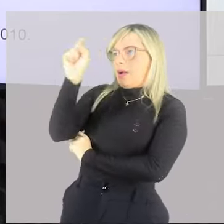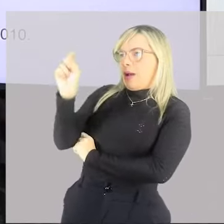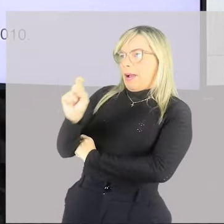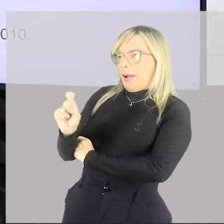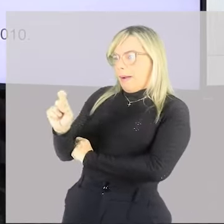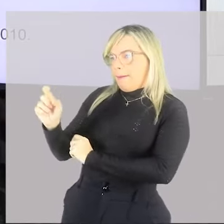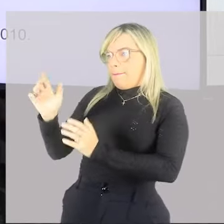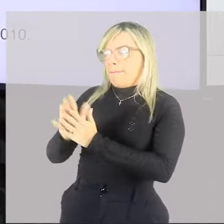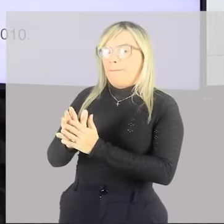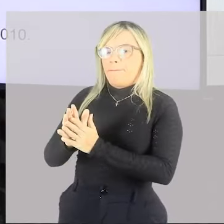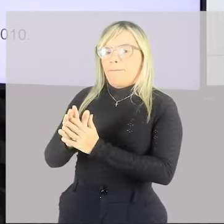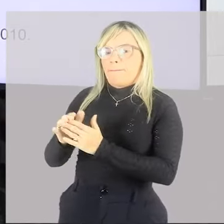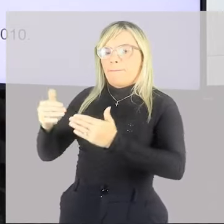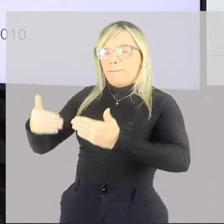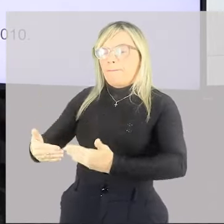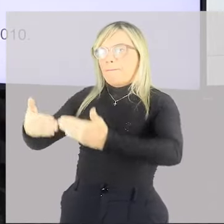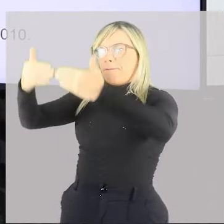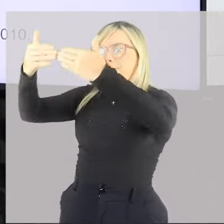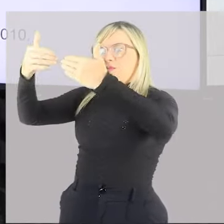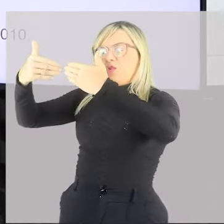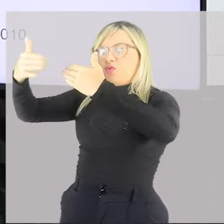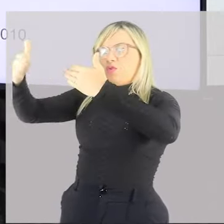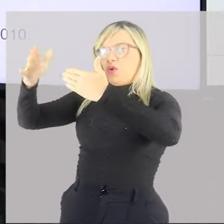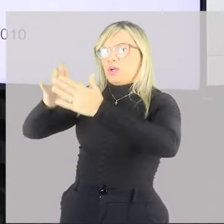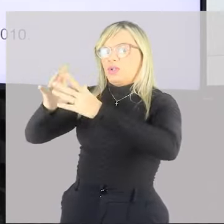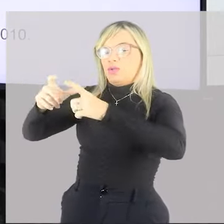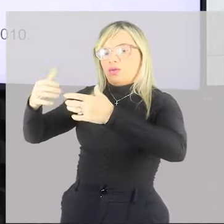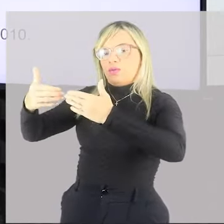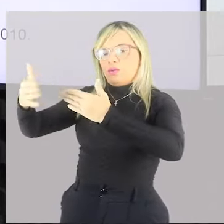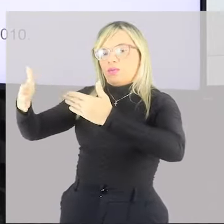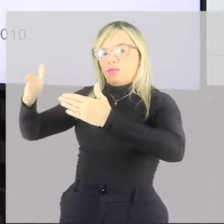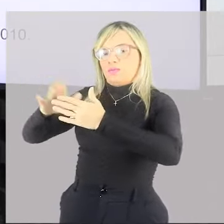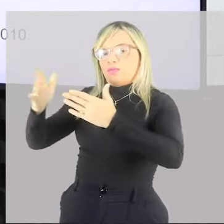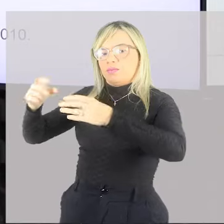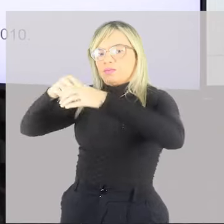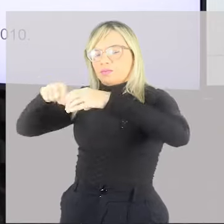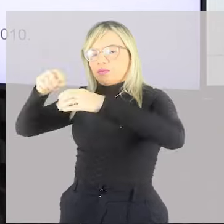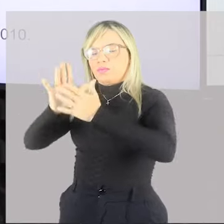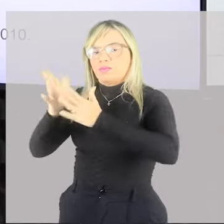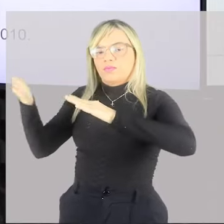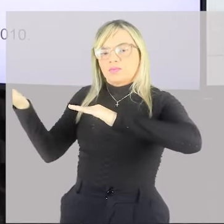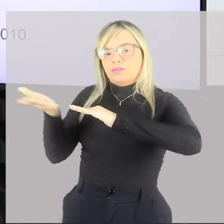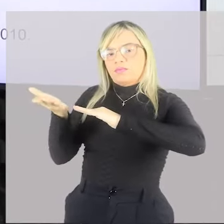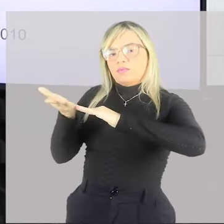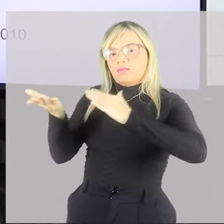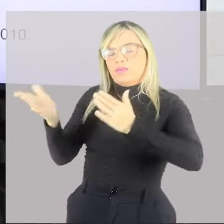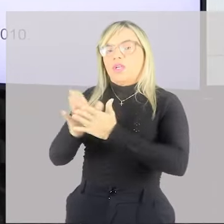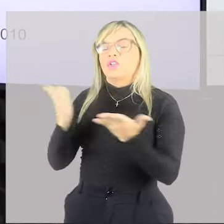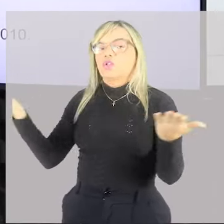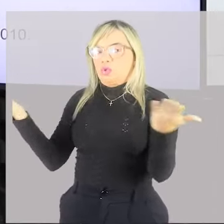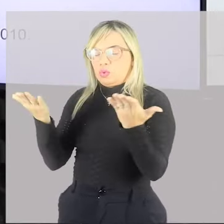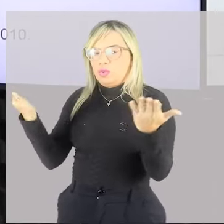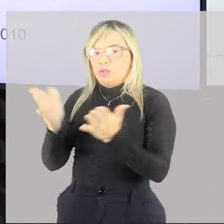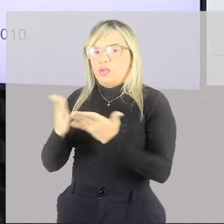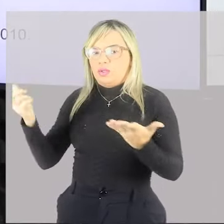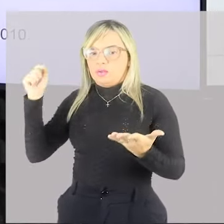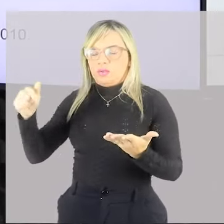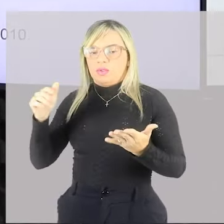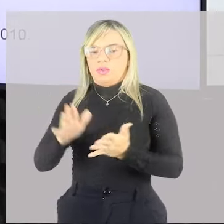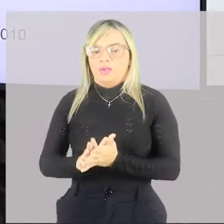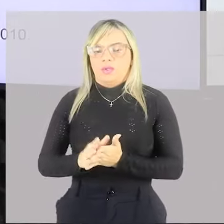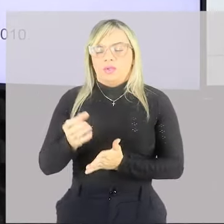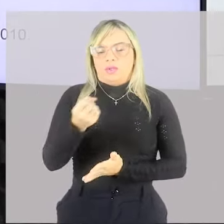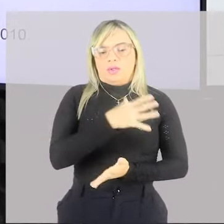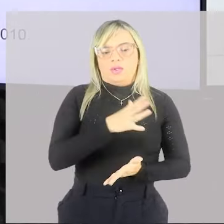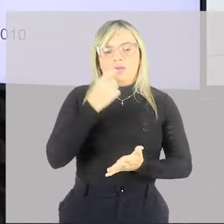mural esta parede Externa essa caverna contemporânea é atual aí se a gente